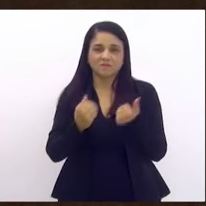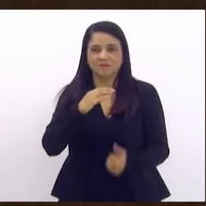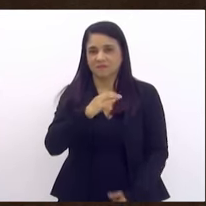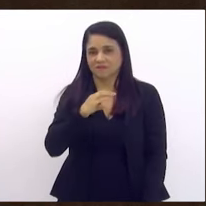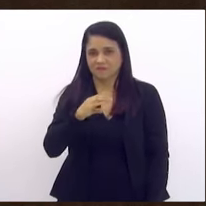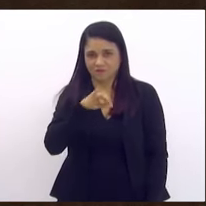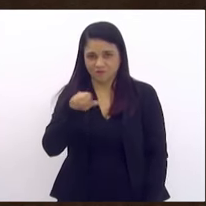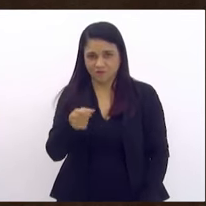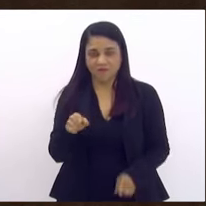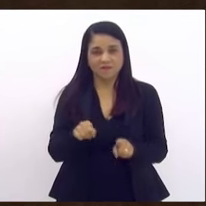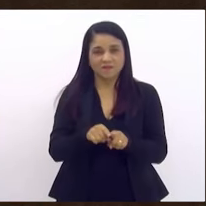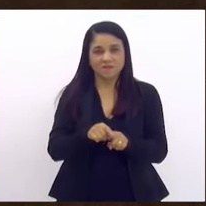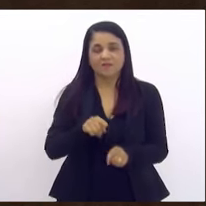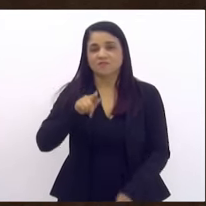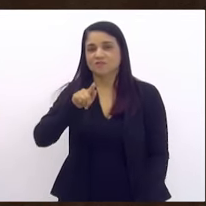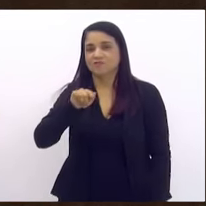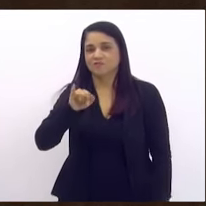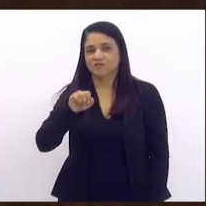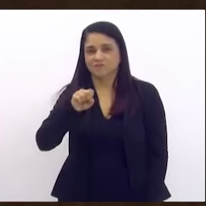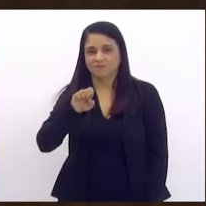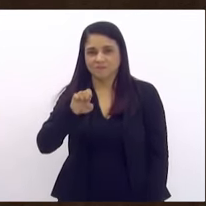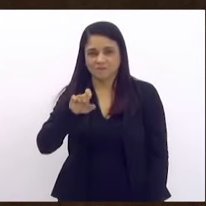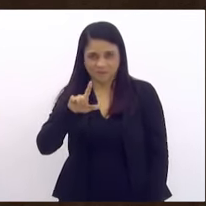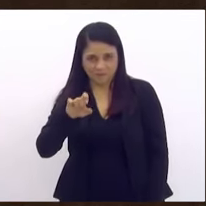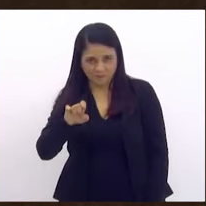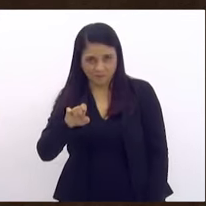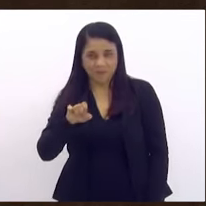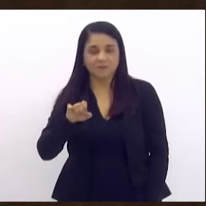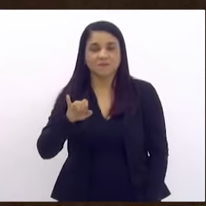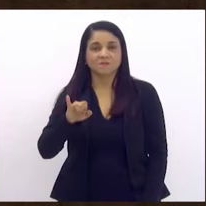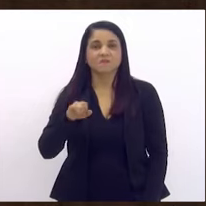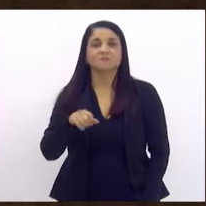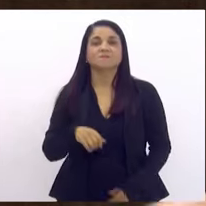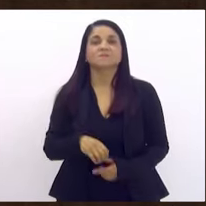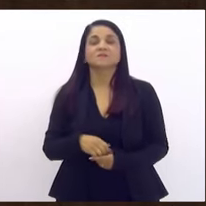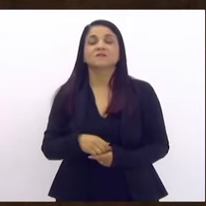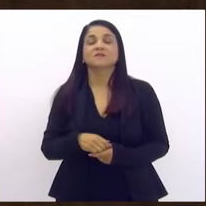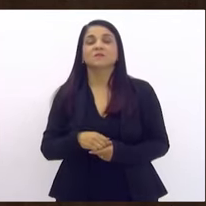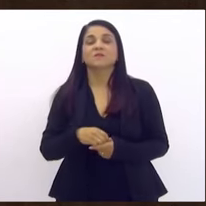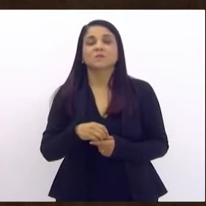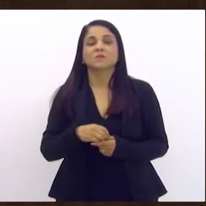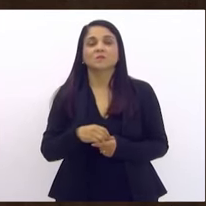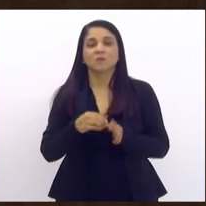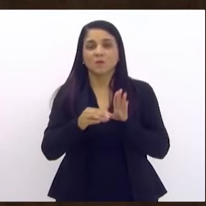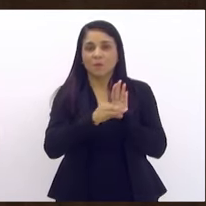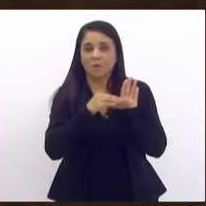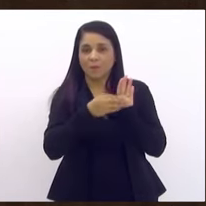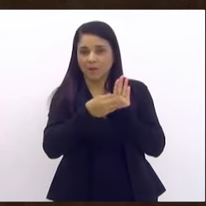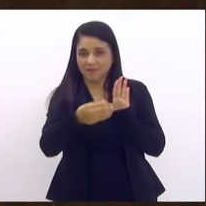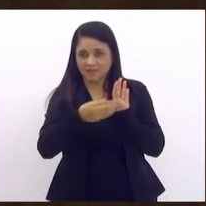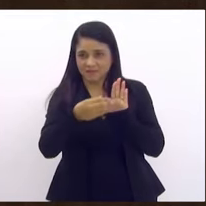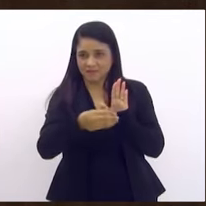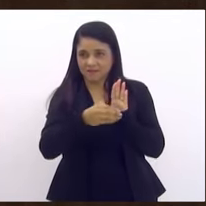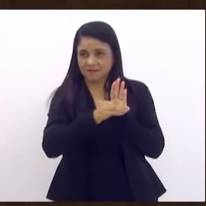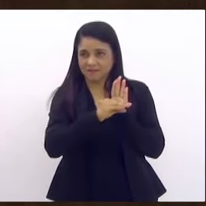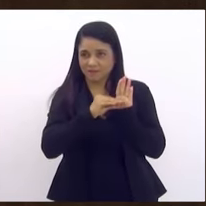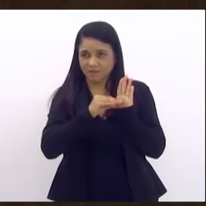a nossa Gisele porque o parecer da ccj foi